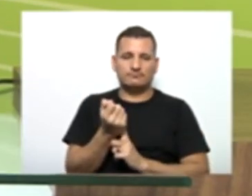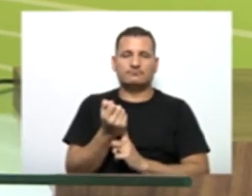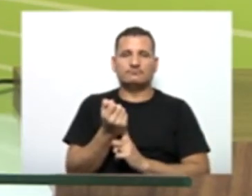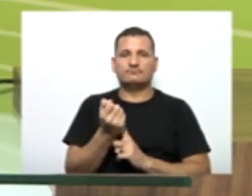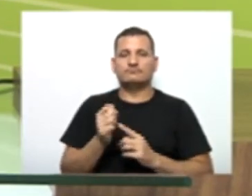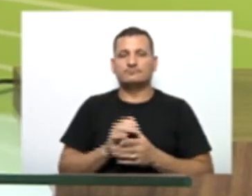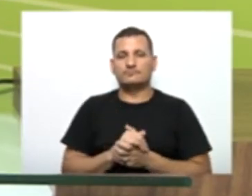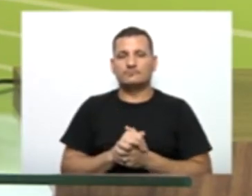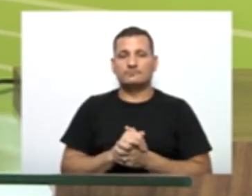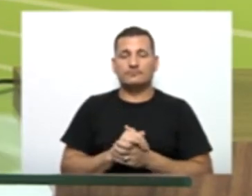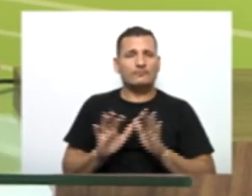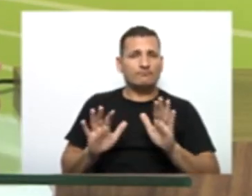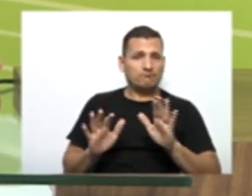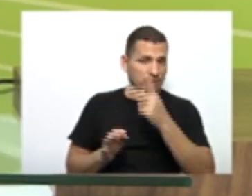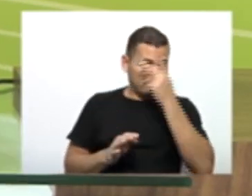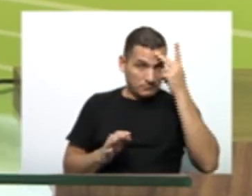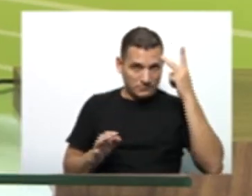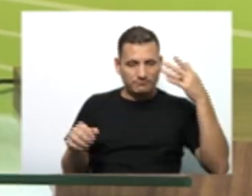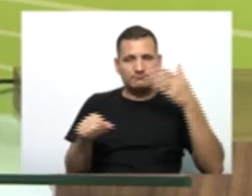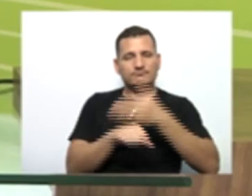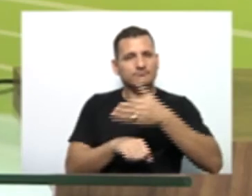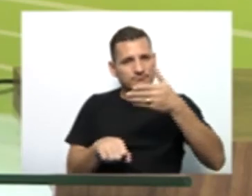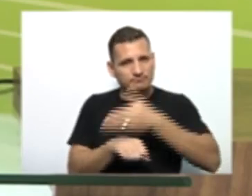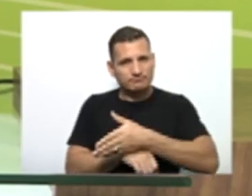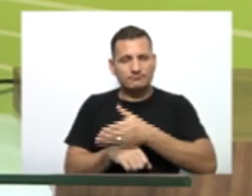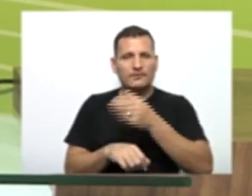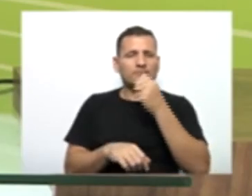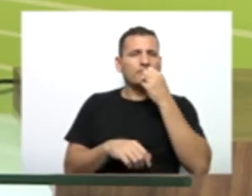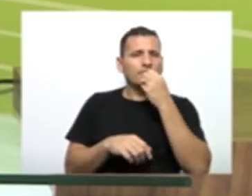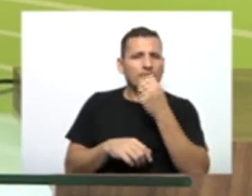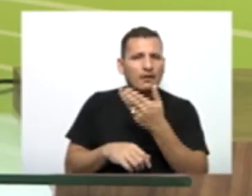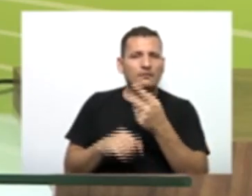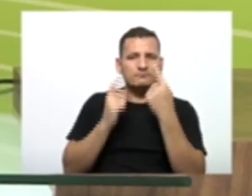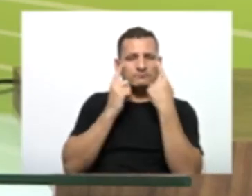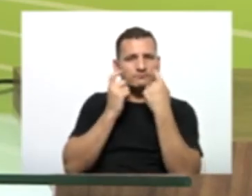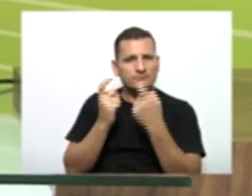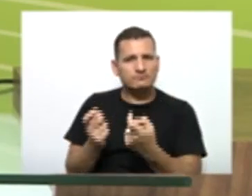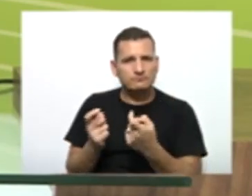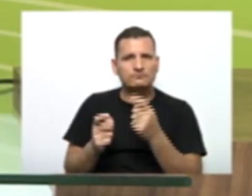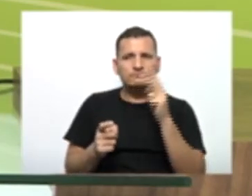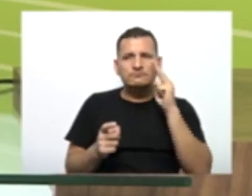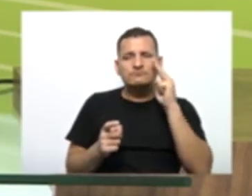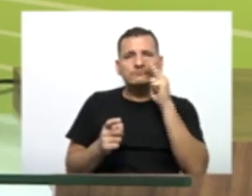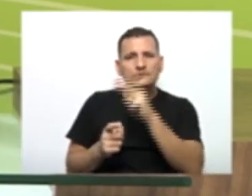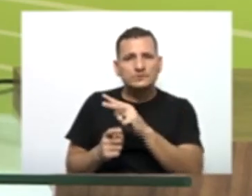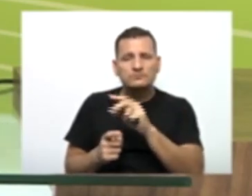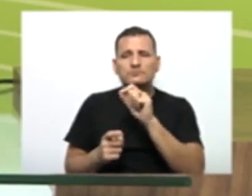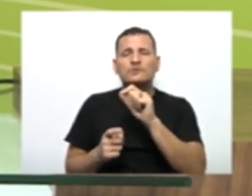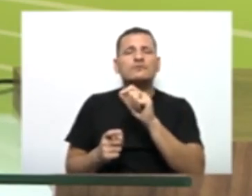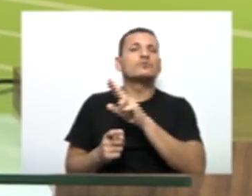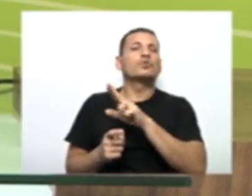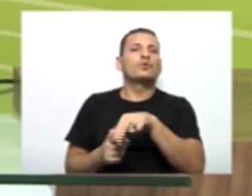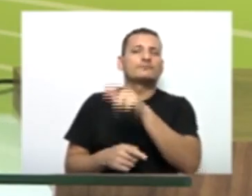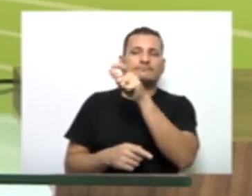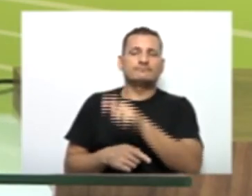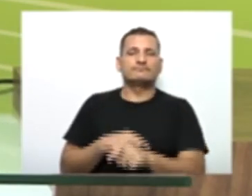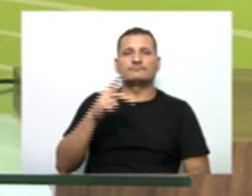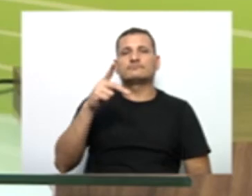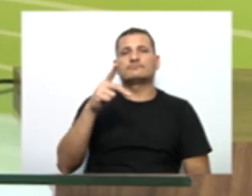tratados como más pessoas, como pessoas ignorantes. A origem da palavra idiota, inclusive, do grego,